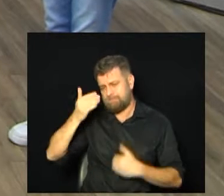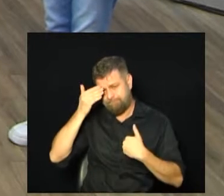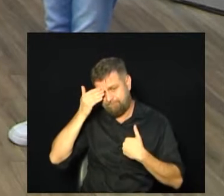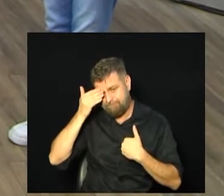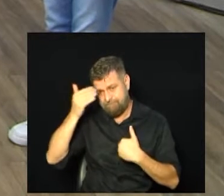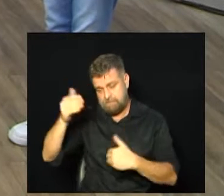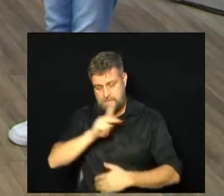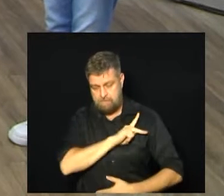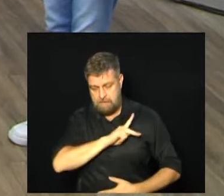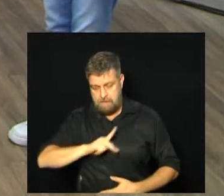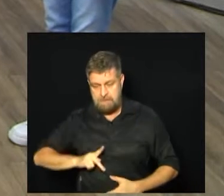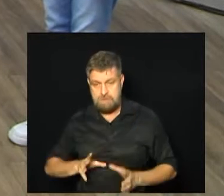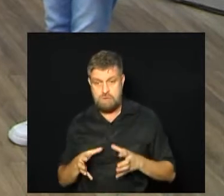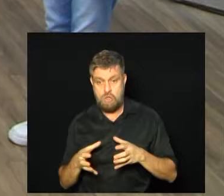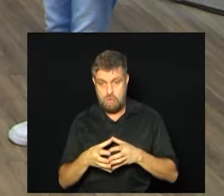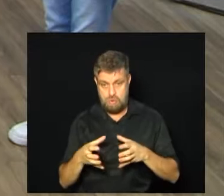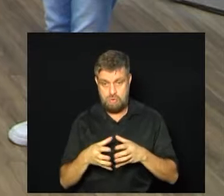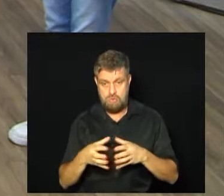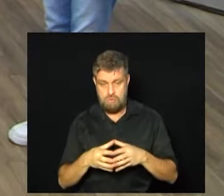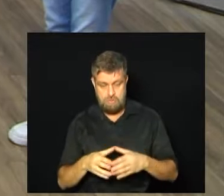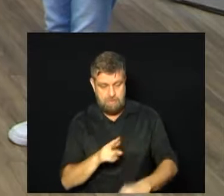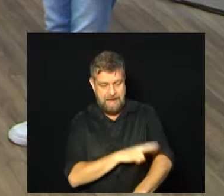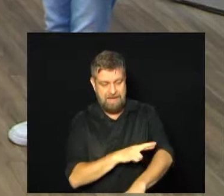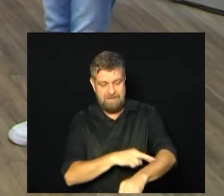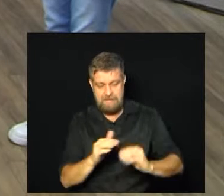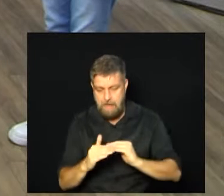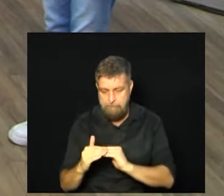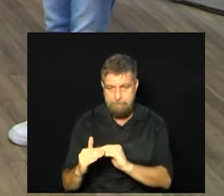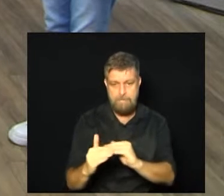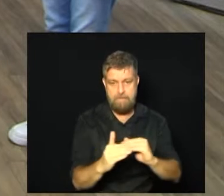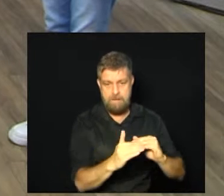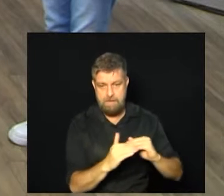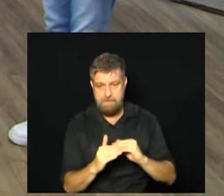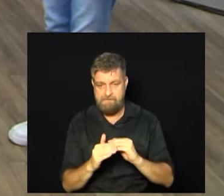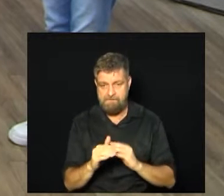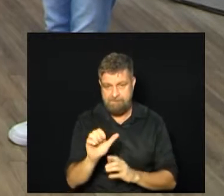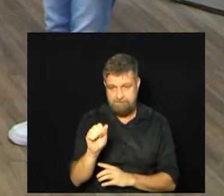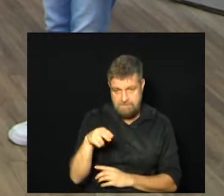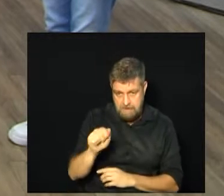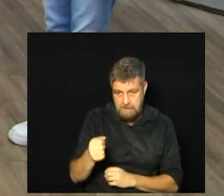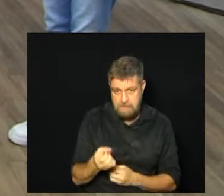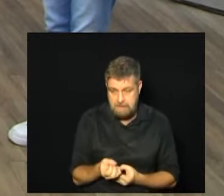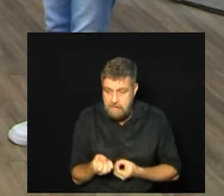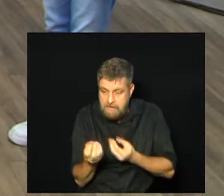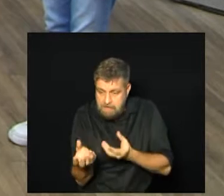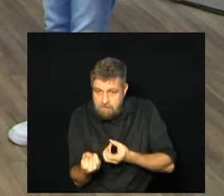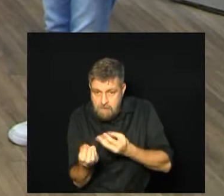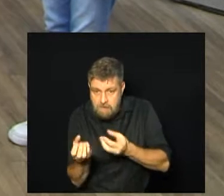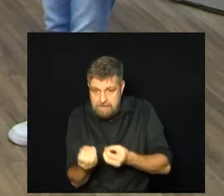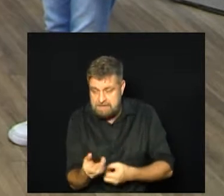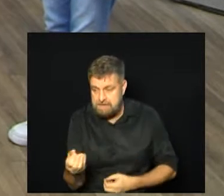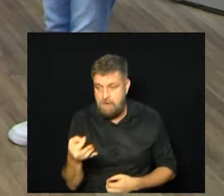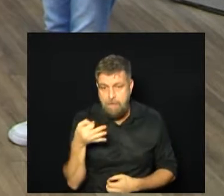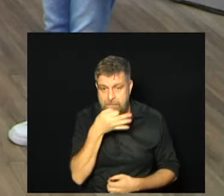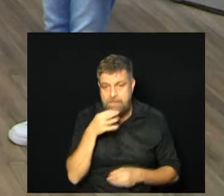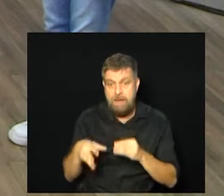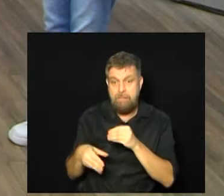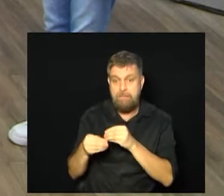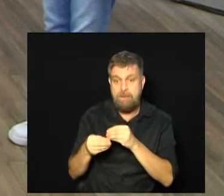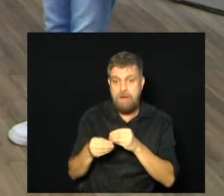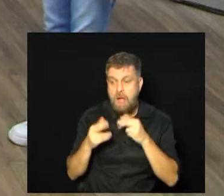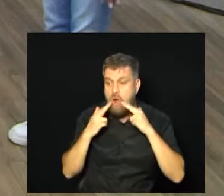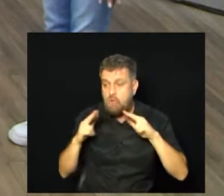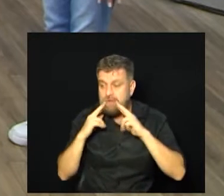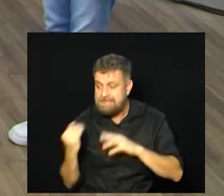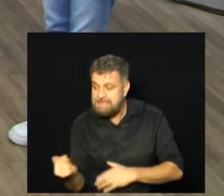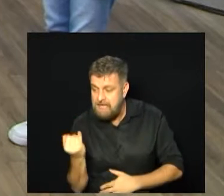é presidente, participando aqui do nosso Câmara Notícia. Se a Ana quiser passar alguma mensagem final, alguma notícia importante,